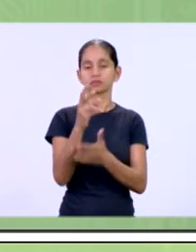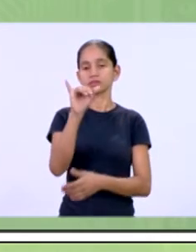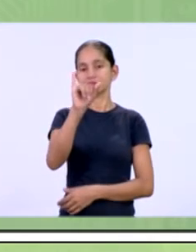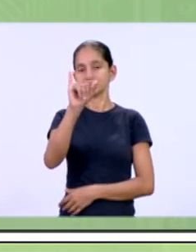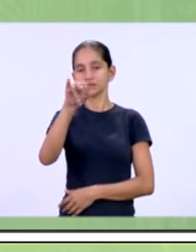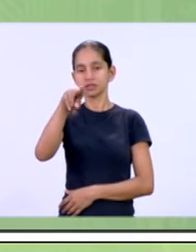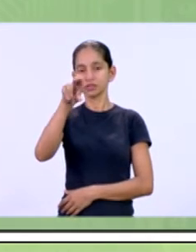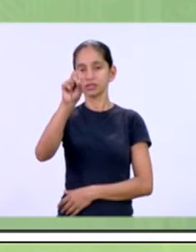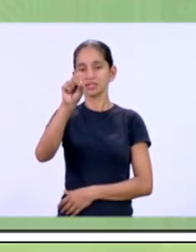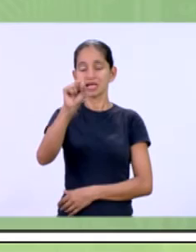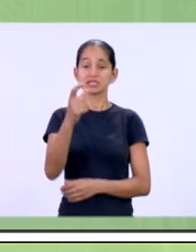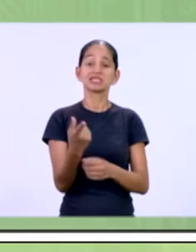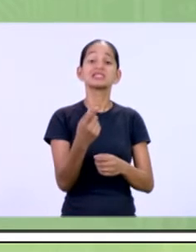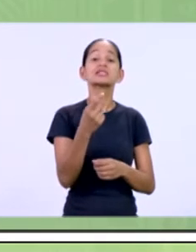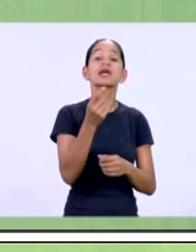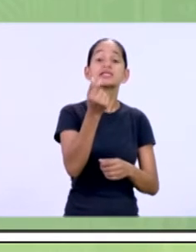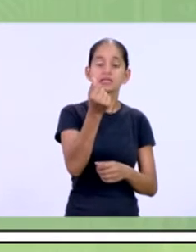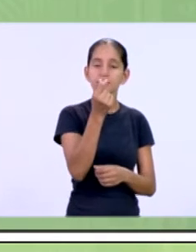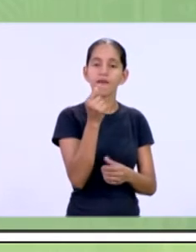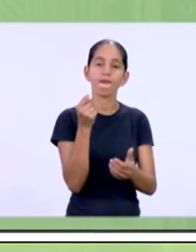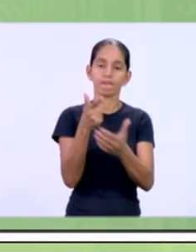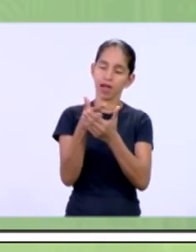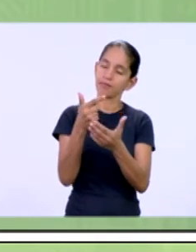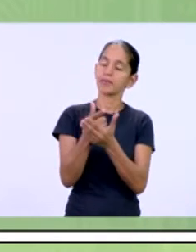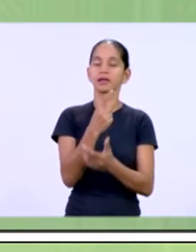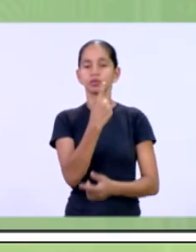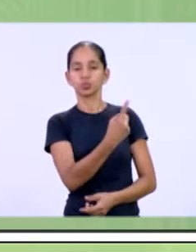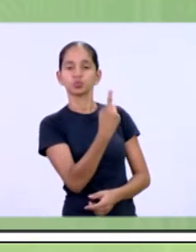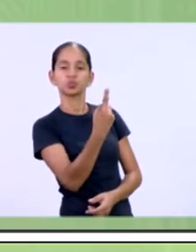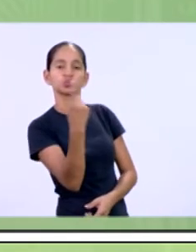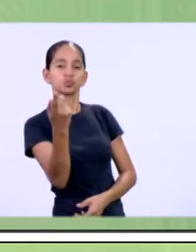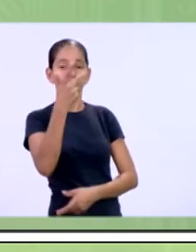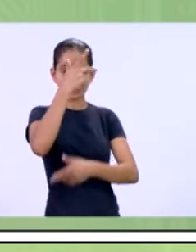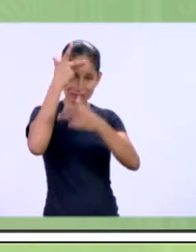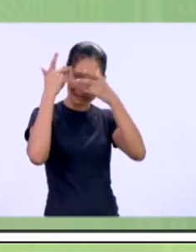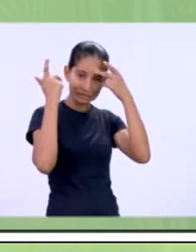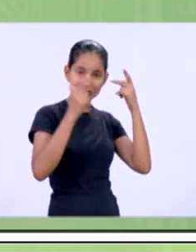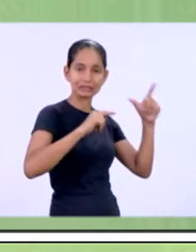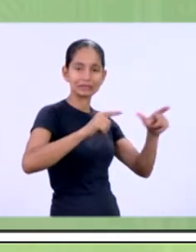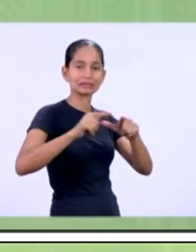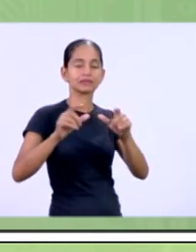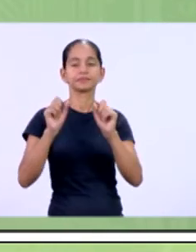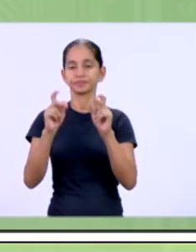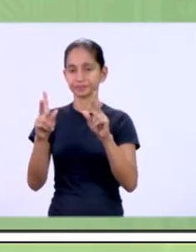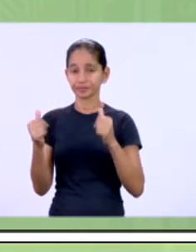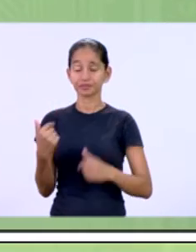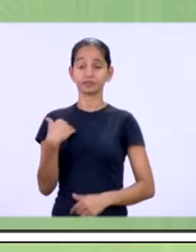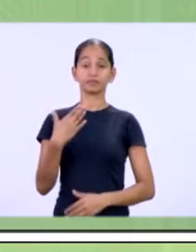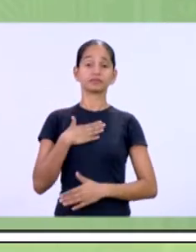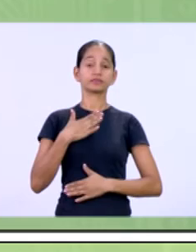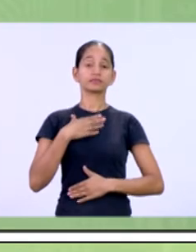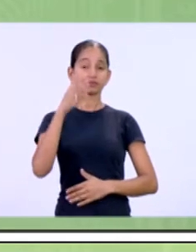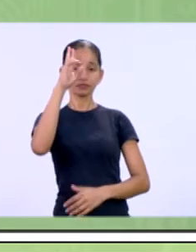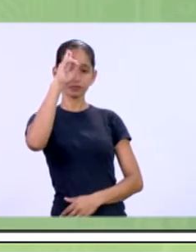INSS a recolher, que é o que eu vou pagar da parte patronal,